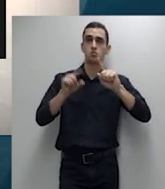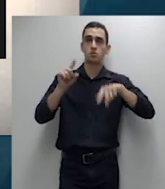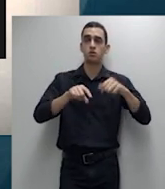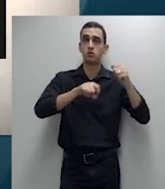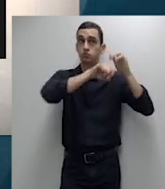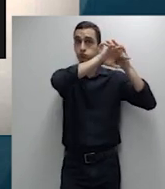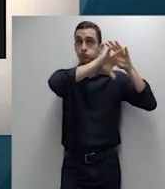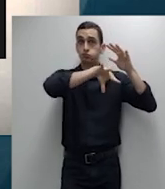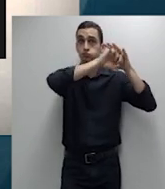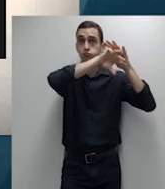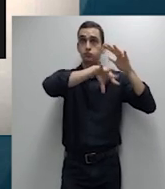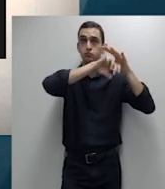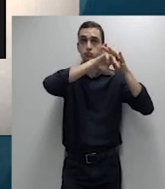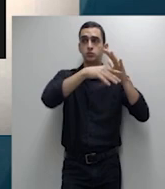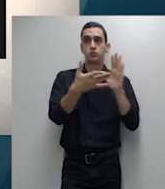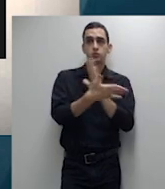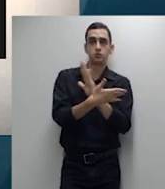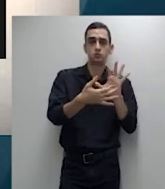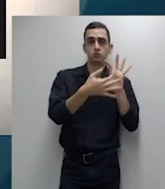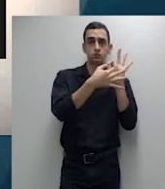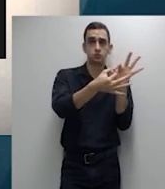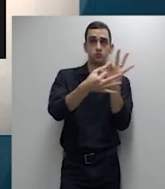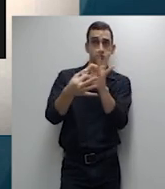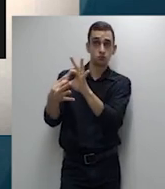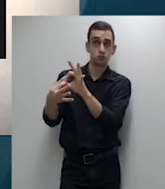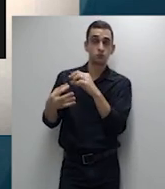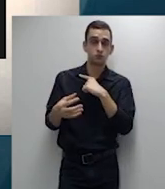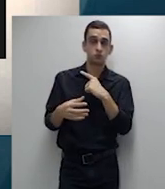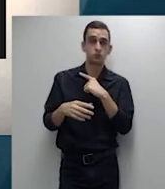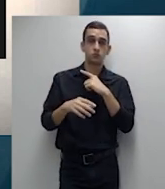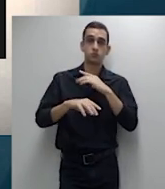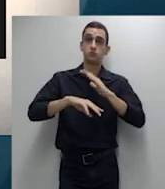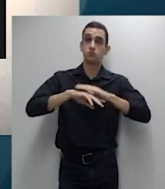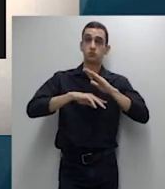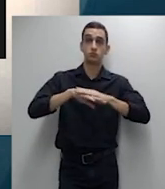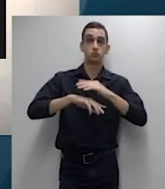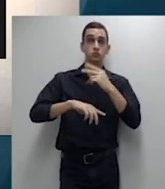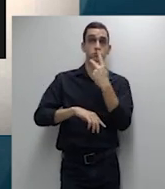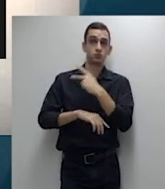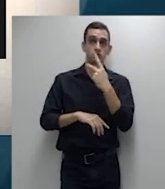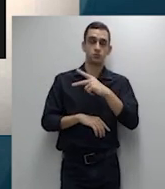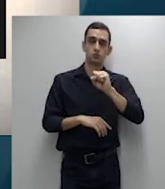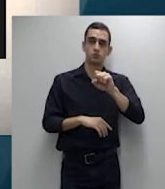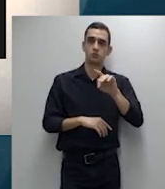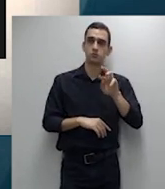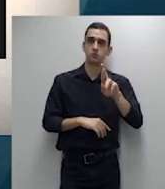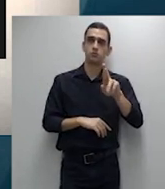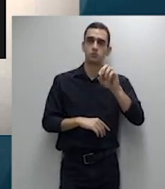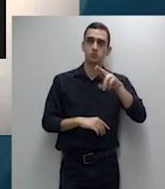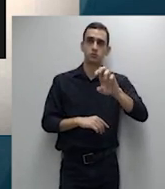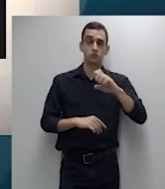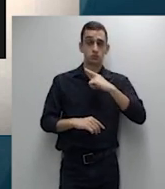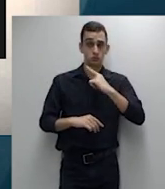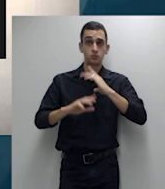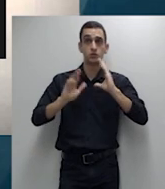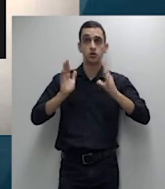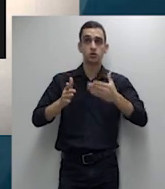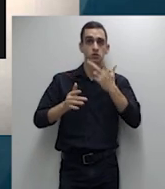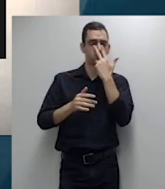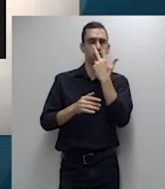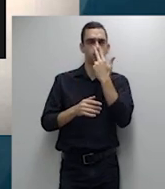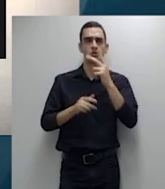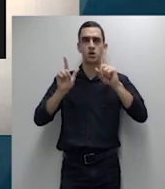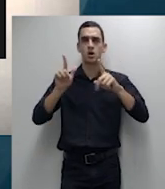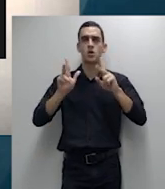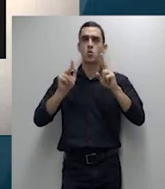aberta funcionando satélite de propriedade da estávamos apenas como espelho